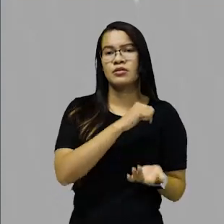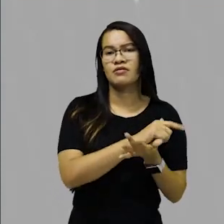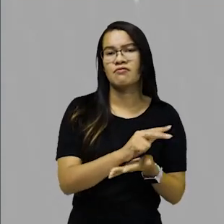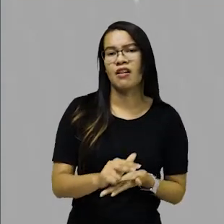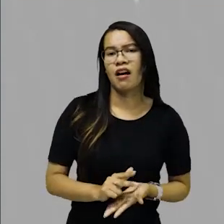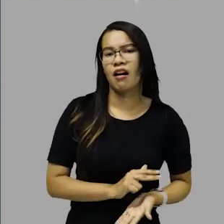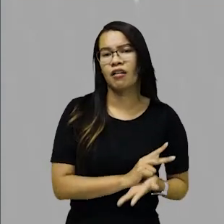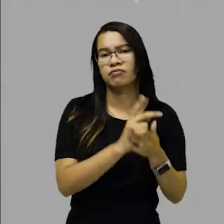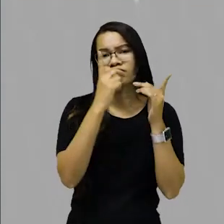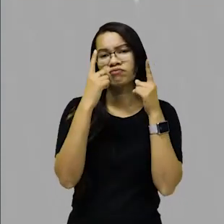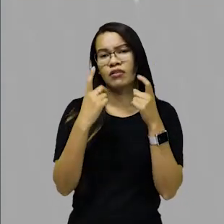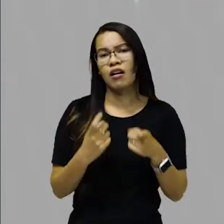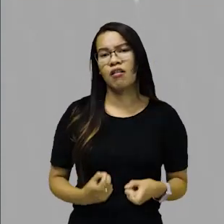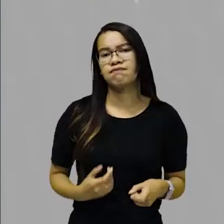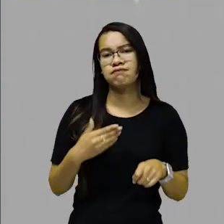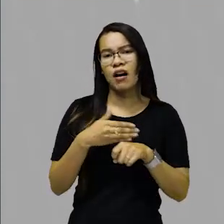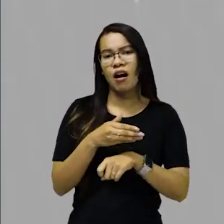a mulher.